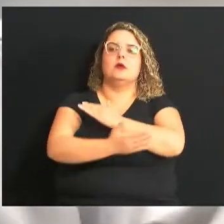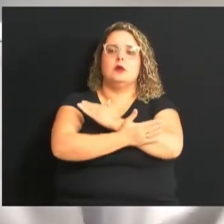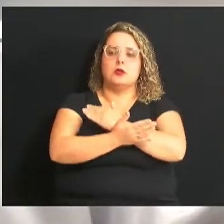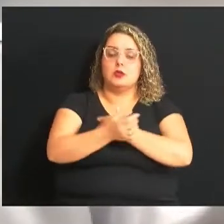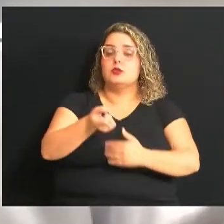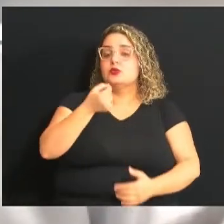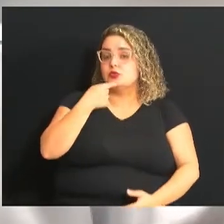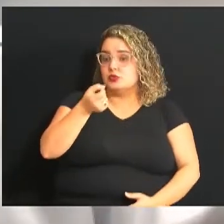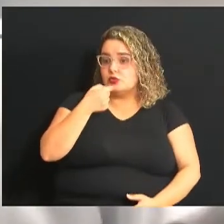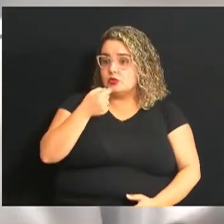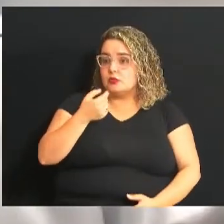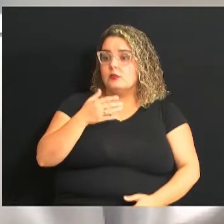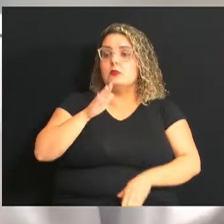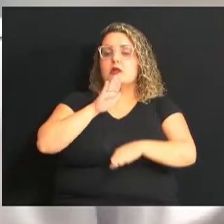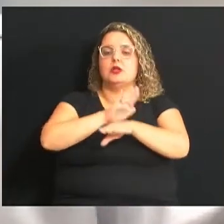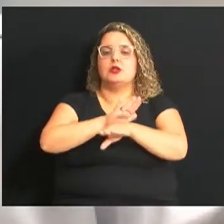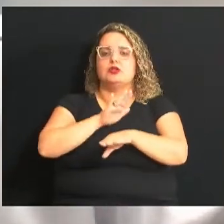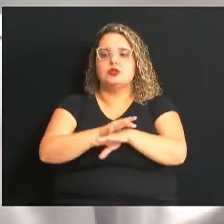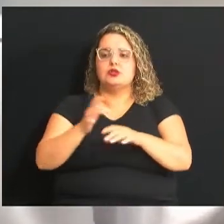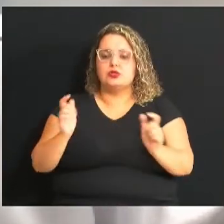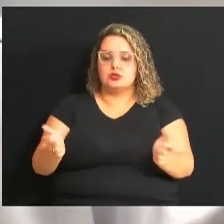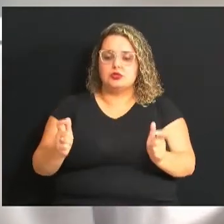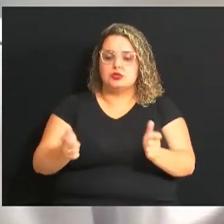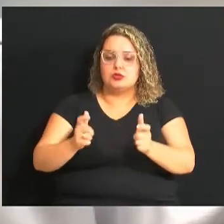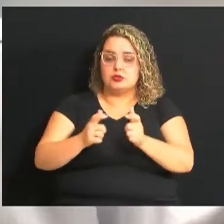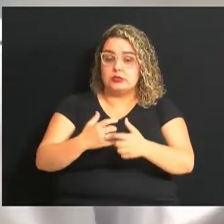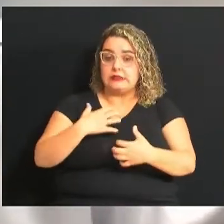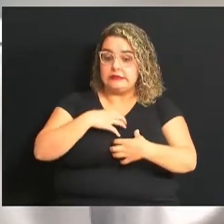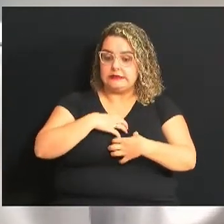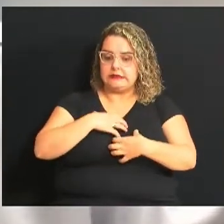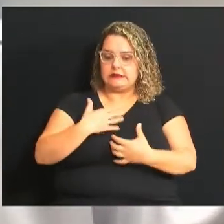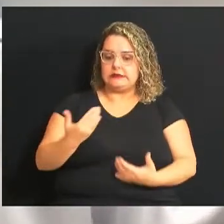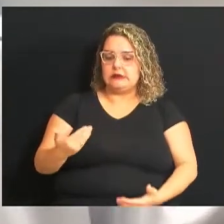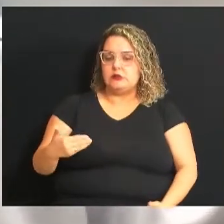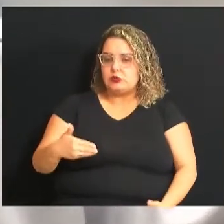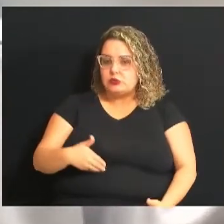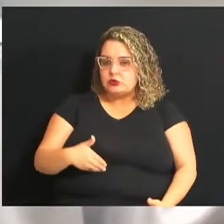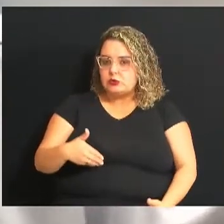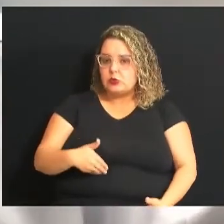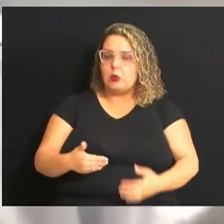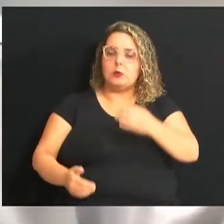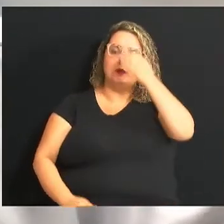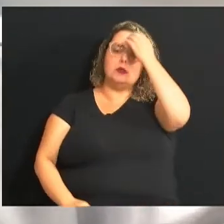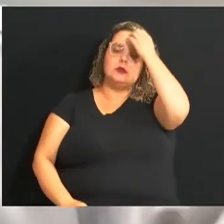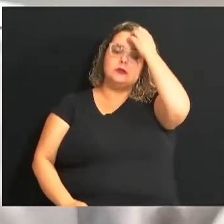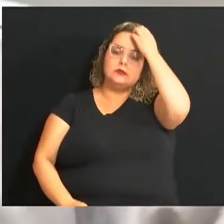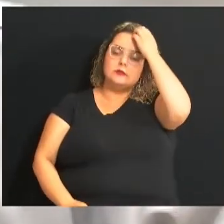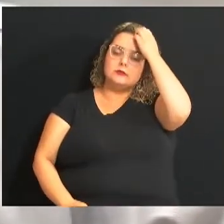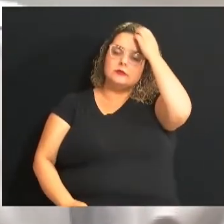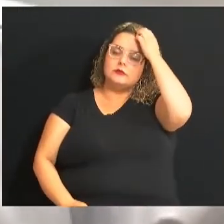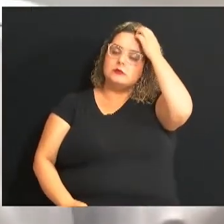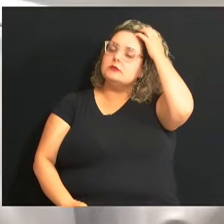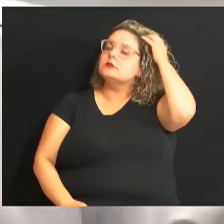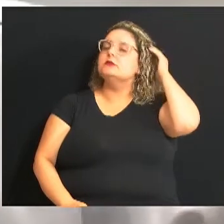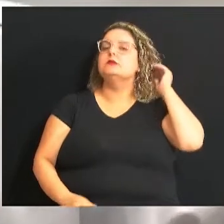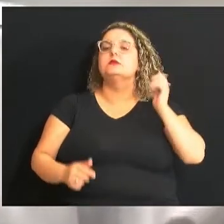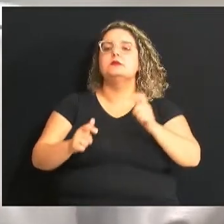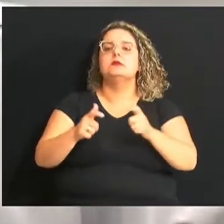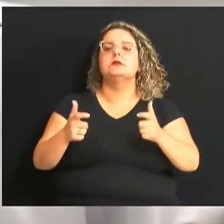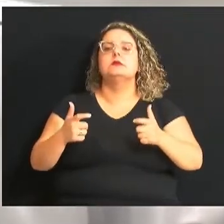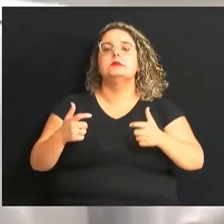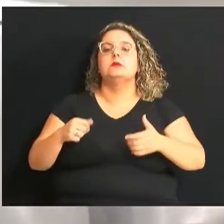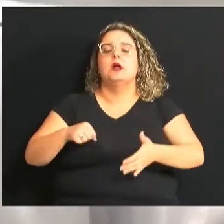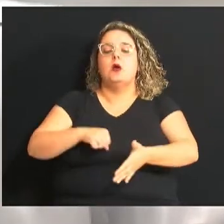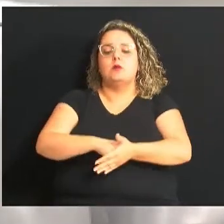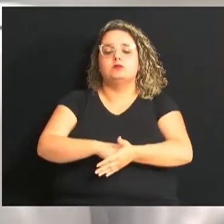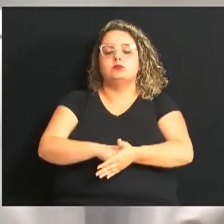medicamentos para ajudar a diminuir essa sensação de fome e até a aumentar essa sensação de saciedade